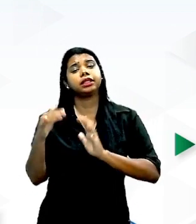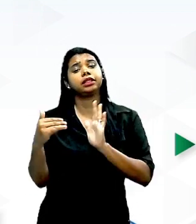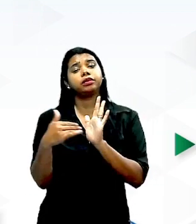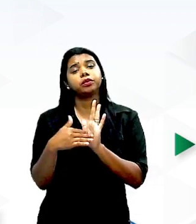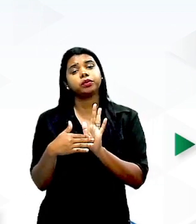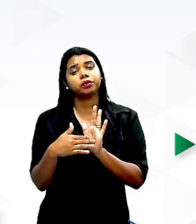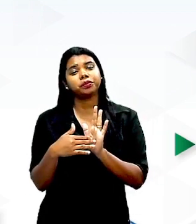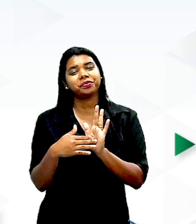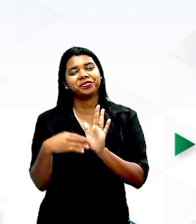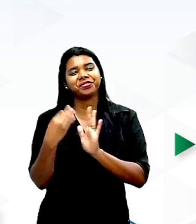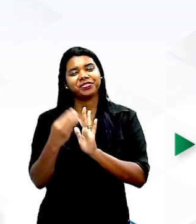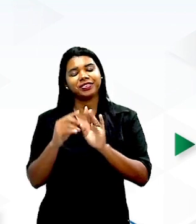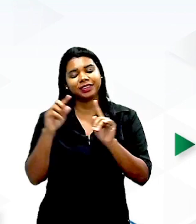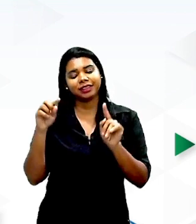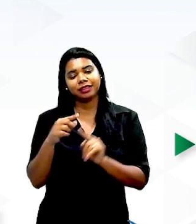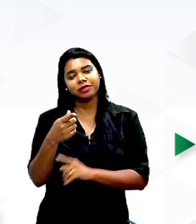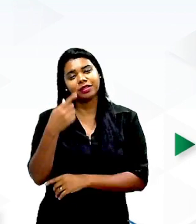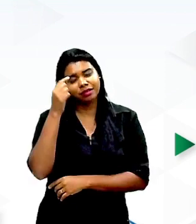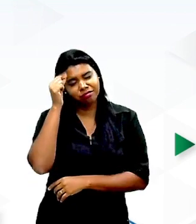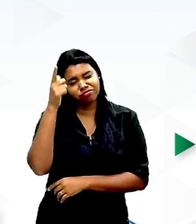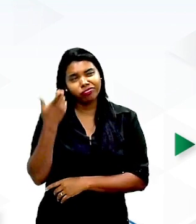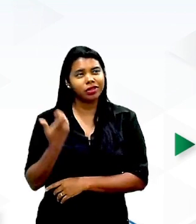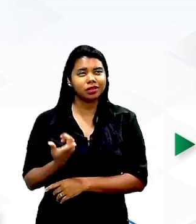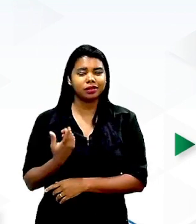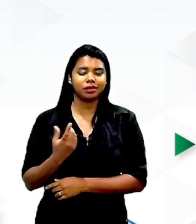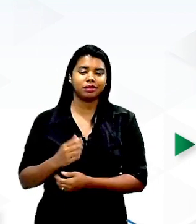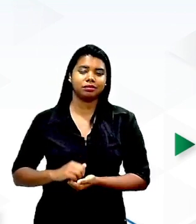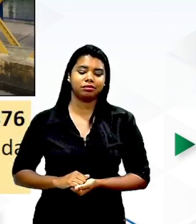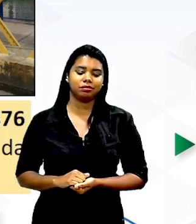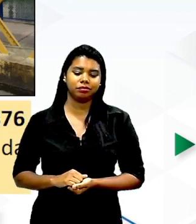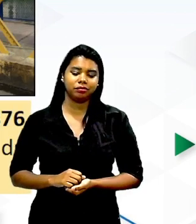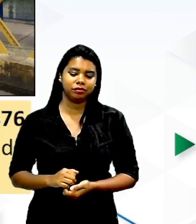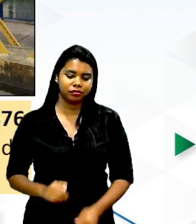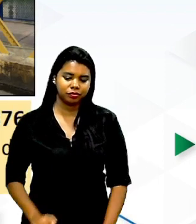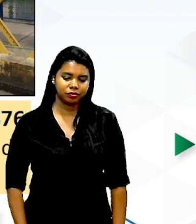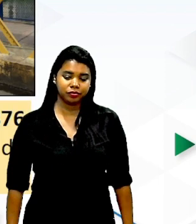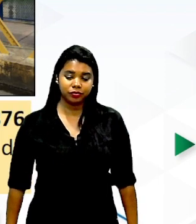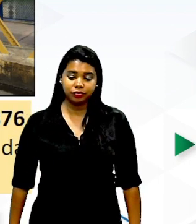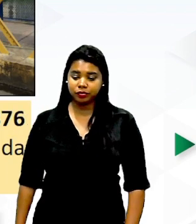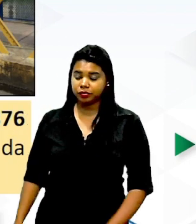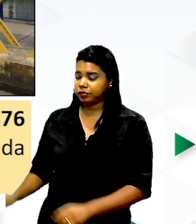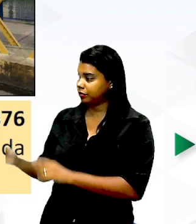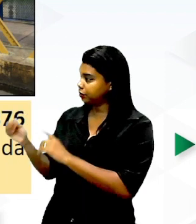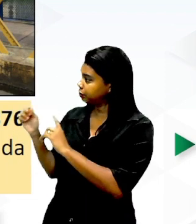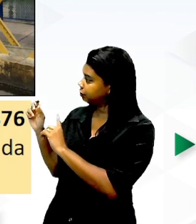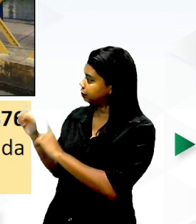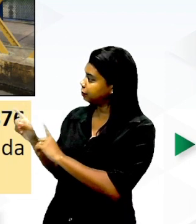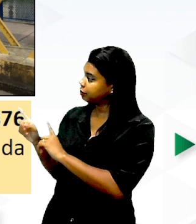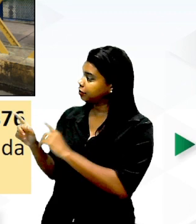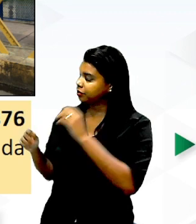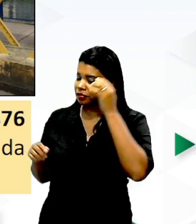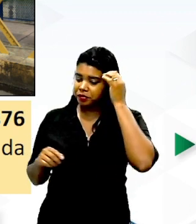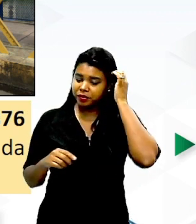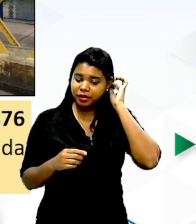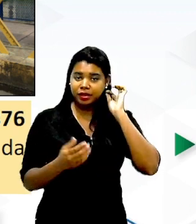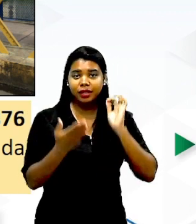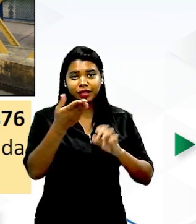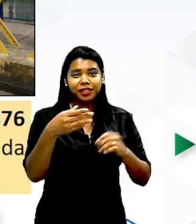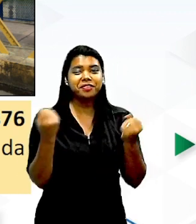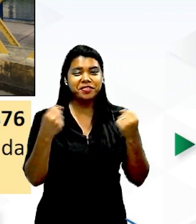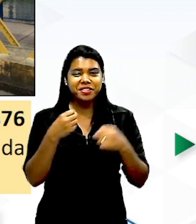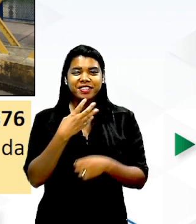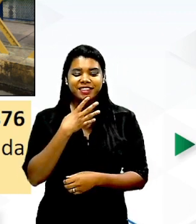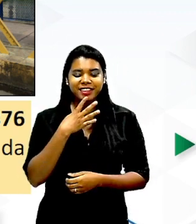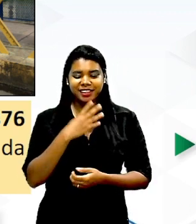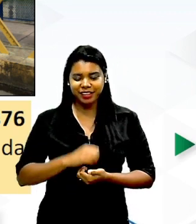gente coloca esse triângulo para você ter a noção, tá vendo? 90 graus, uma referência bem interessante. Agora eu vou te trazer algo que você precisa